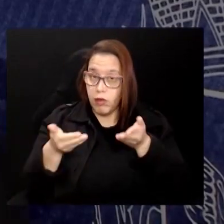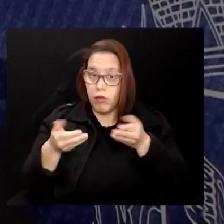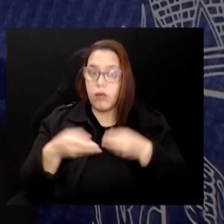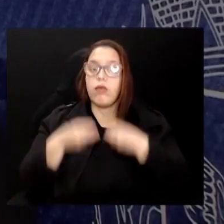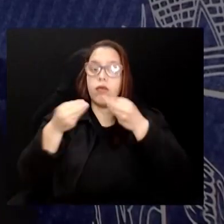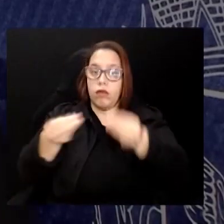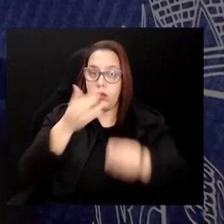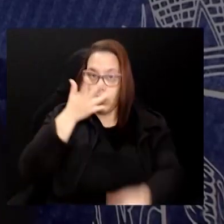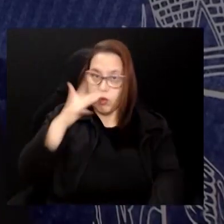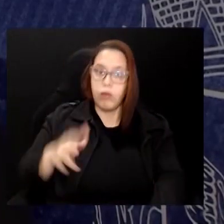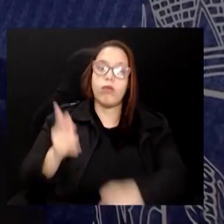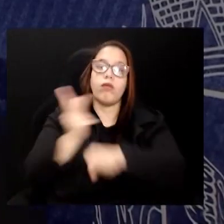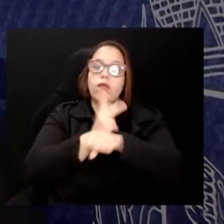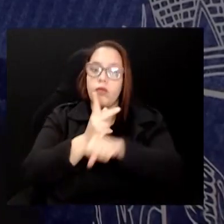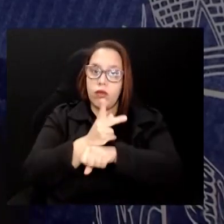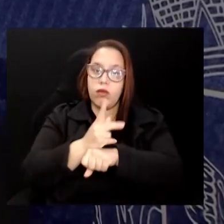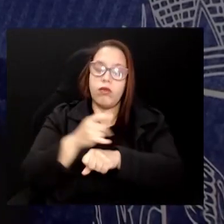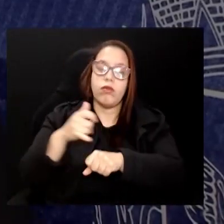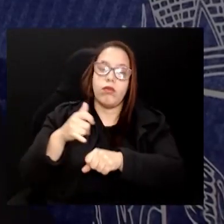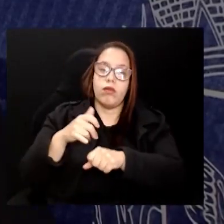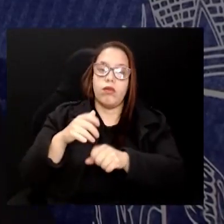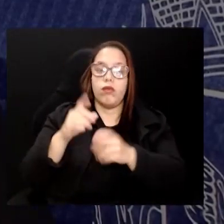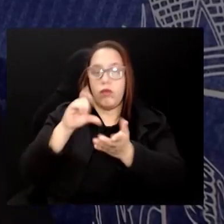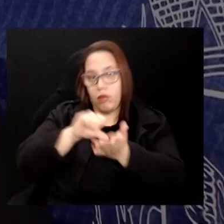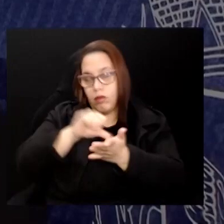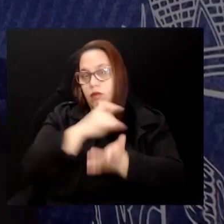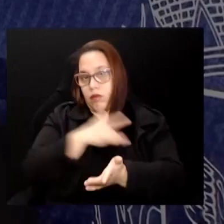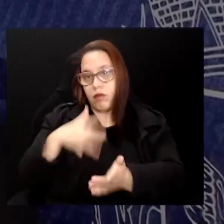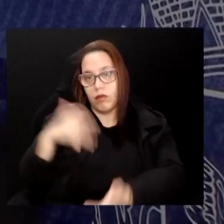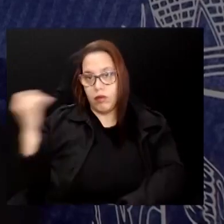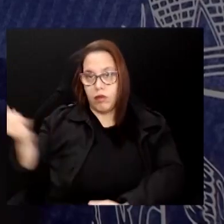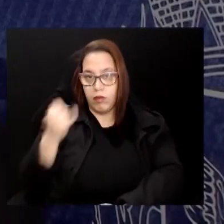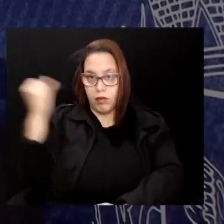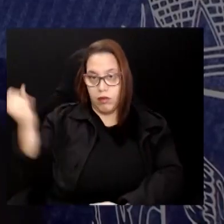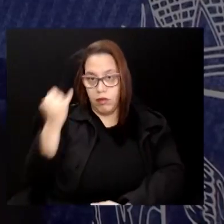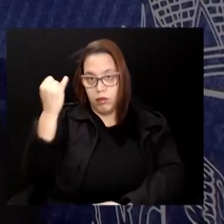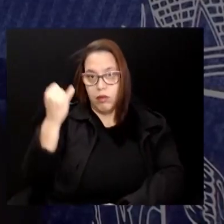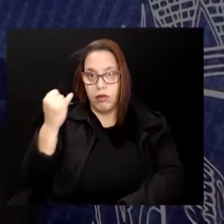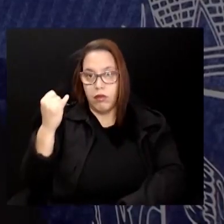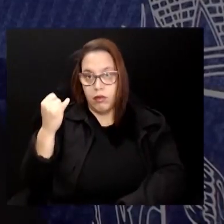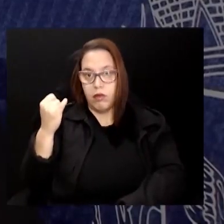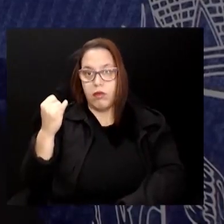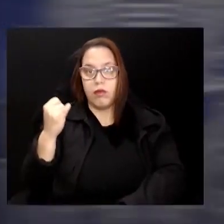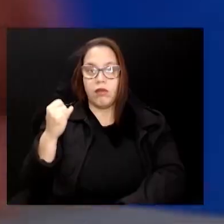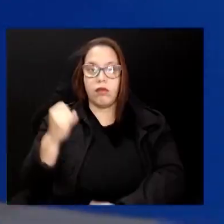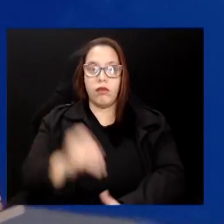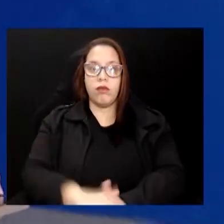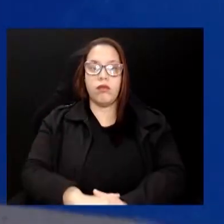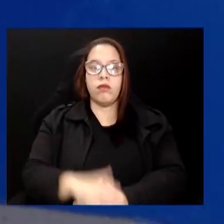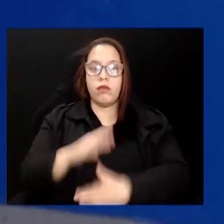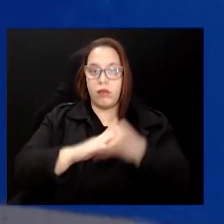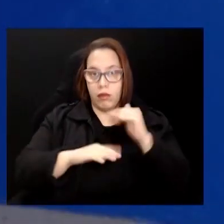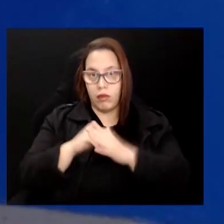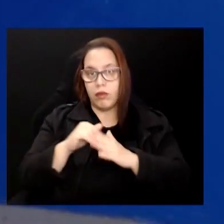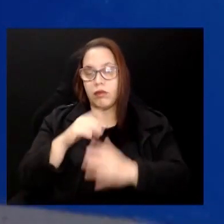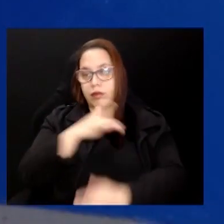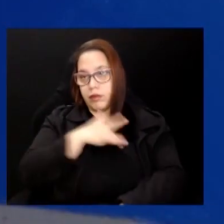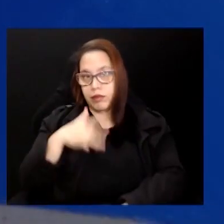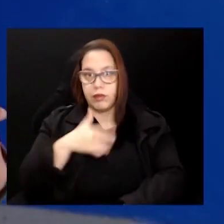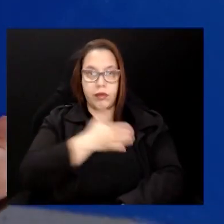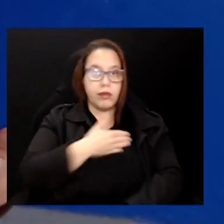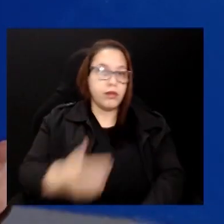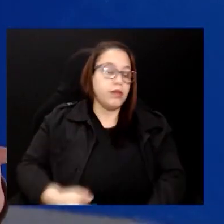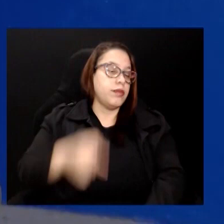unidade de saúde, que a vacina é uma das ações mais importantes da saúde pública. E por aqui, muitas mamães